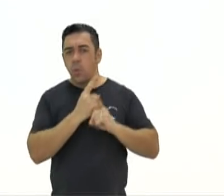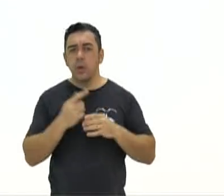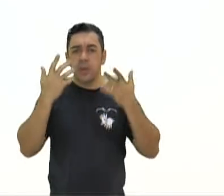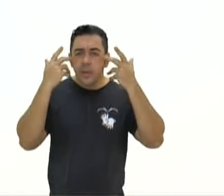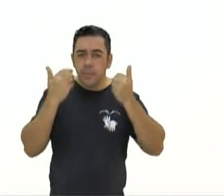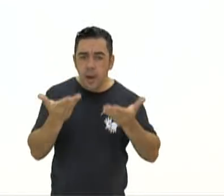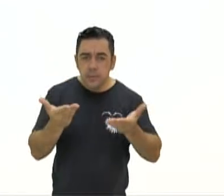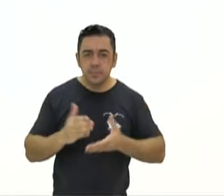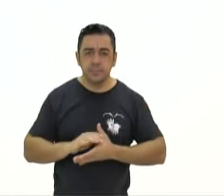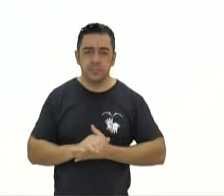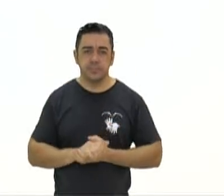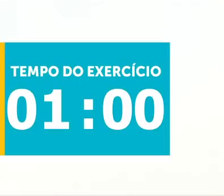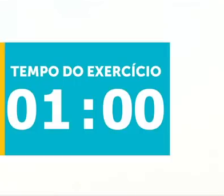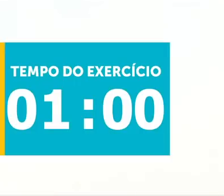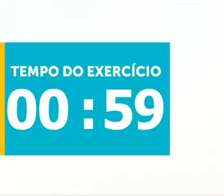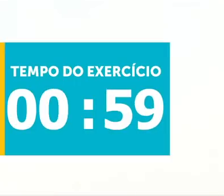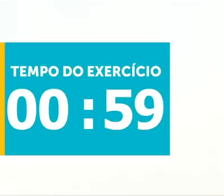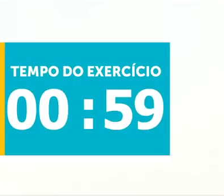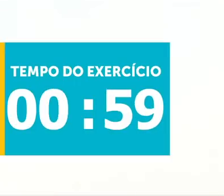mim.